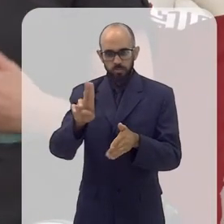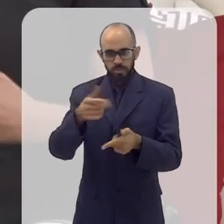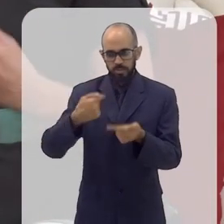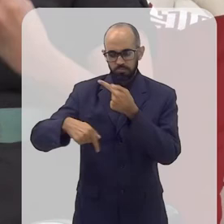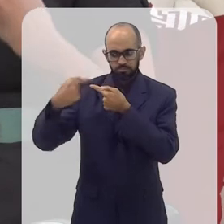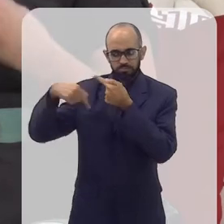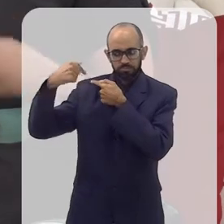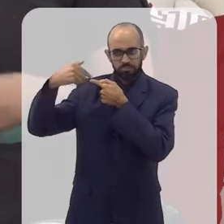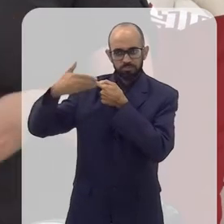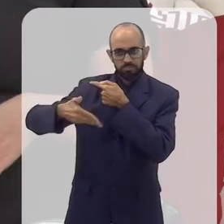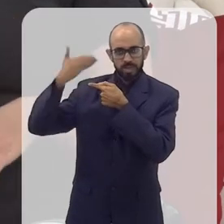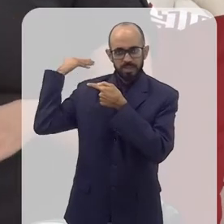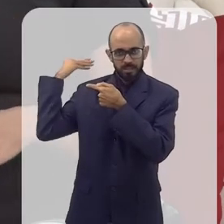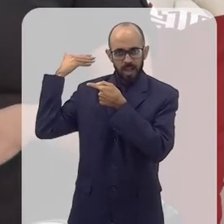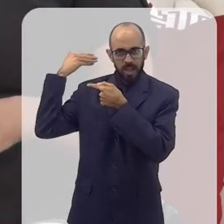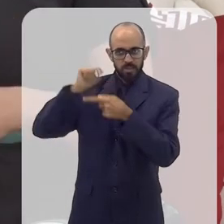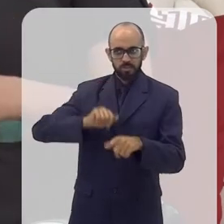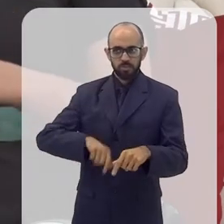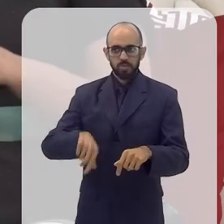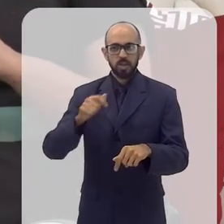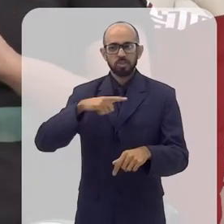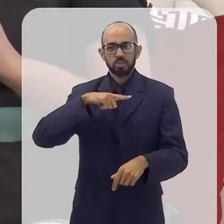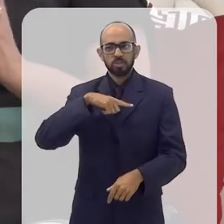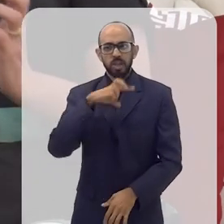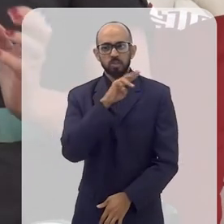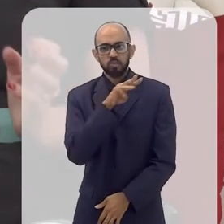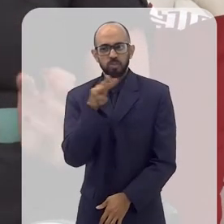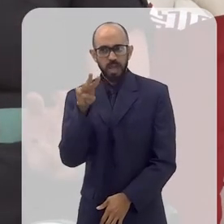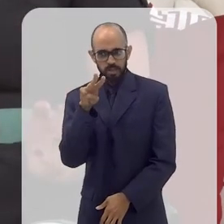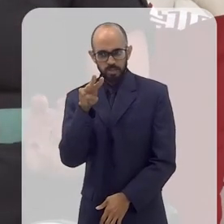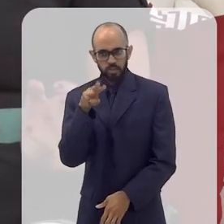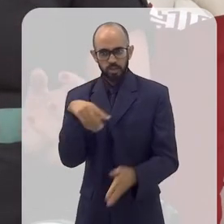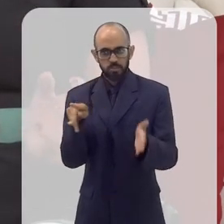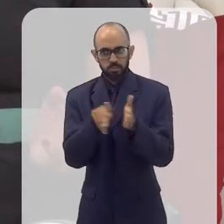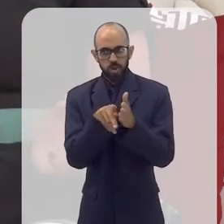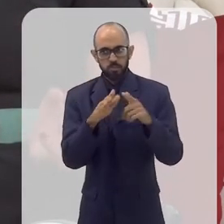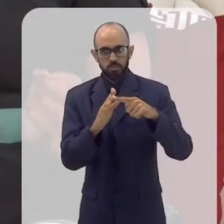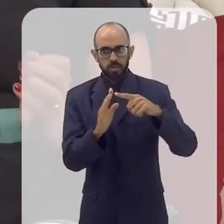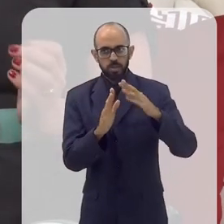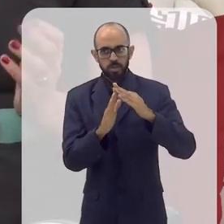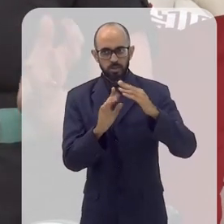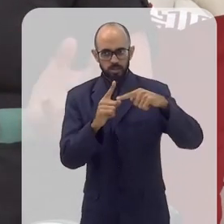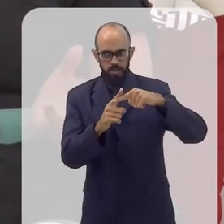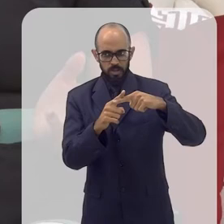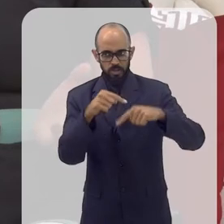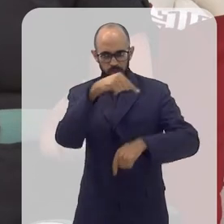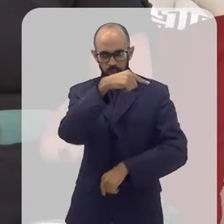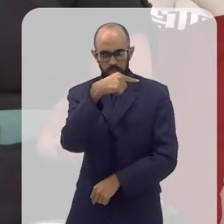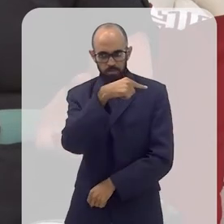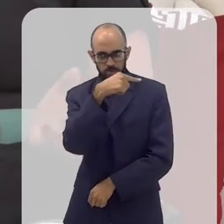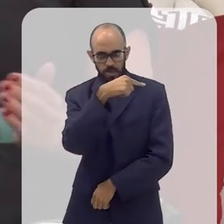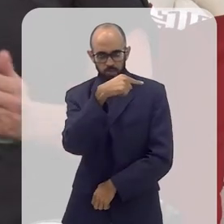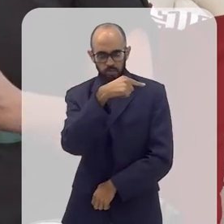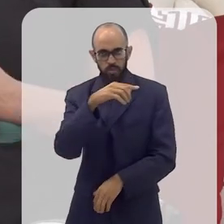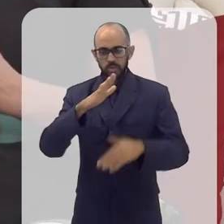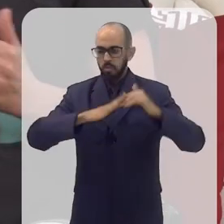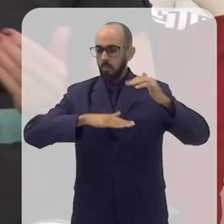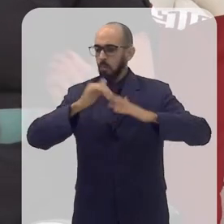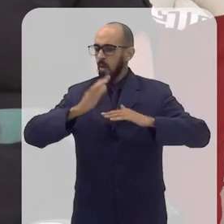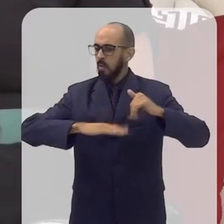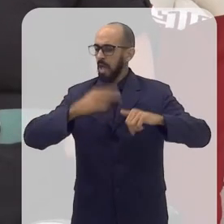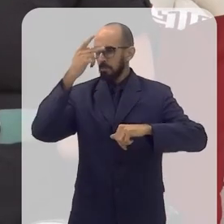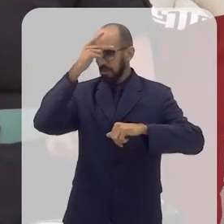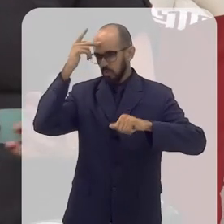os nomes dos nossos antepassados. Nós temos um site na igreja, a Family Search, onde